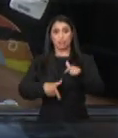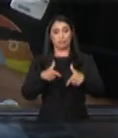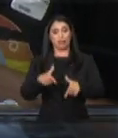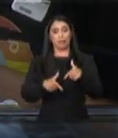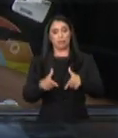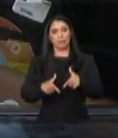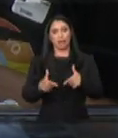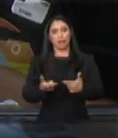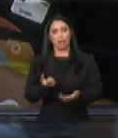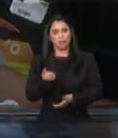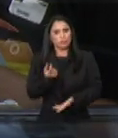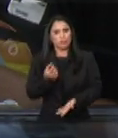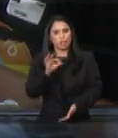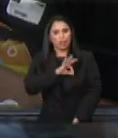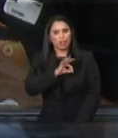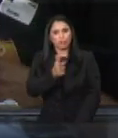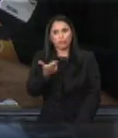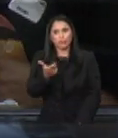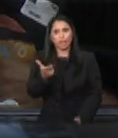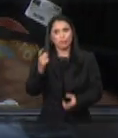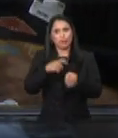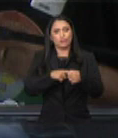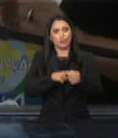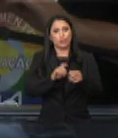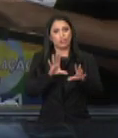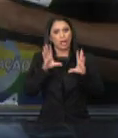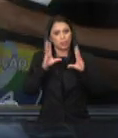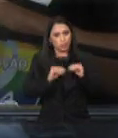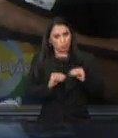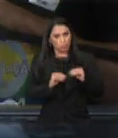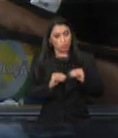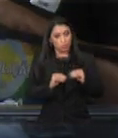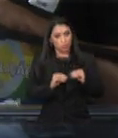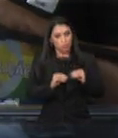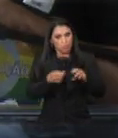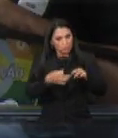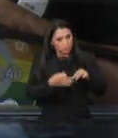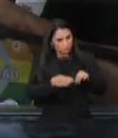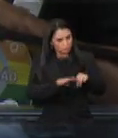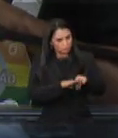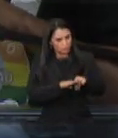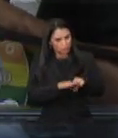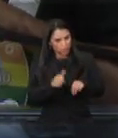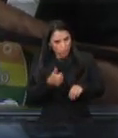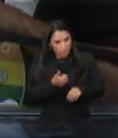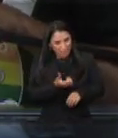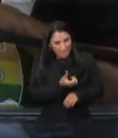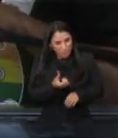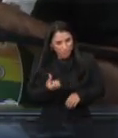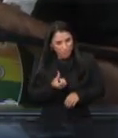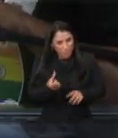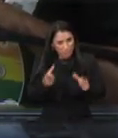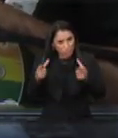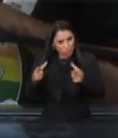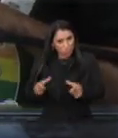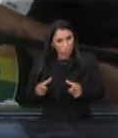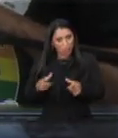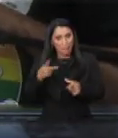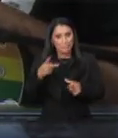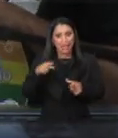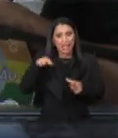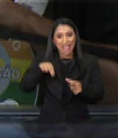sem ter para onde voltar à noite na pandemia senhor Ministro ficamos em décimo sexto lugar no